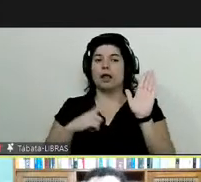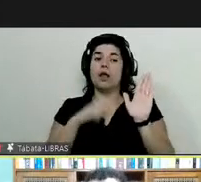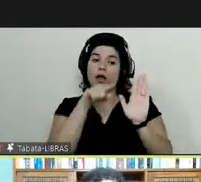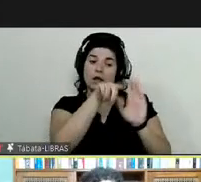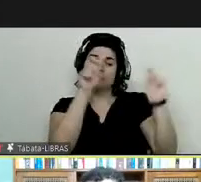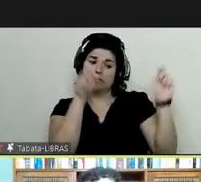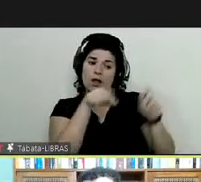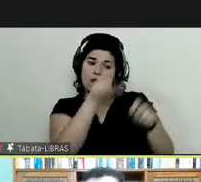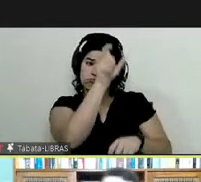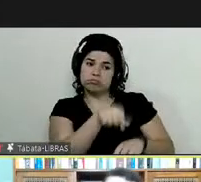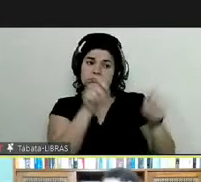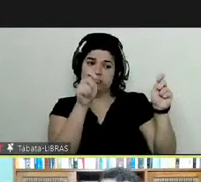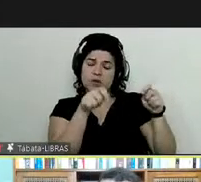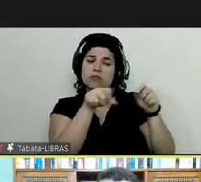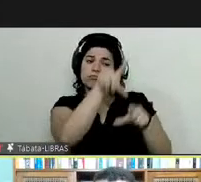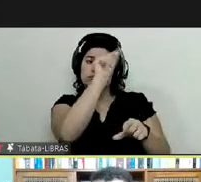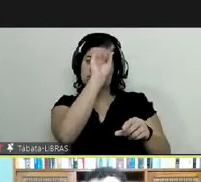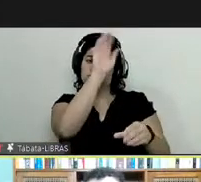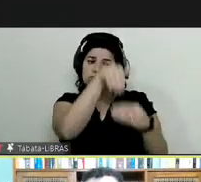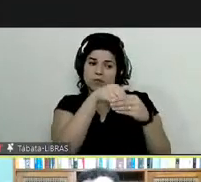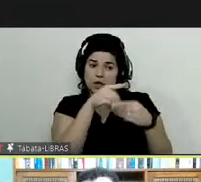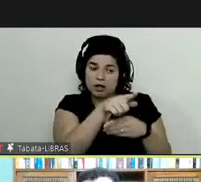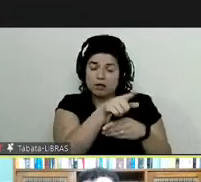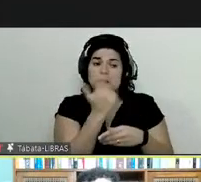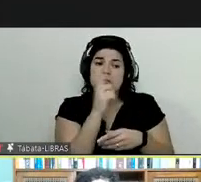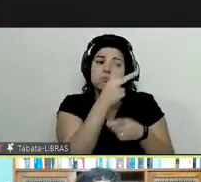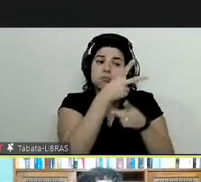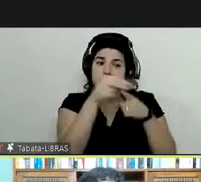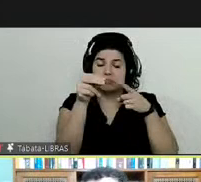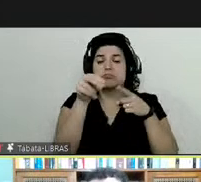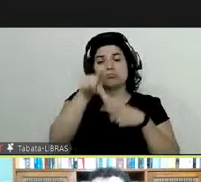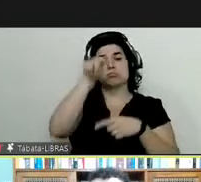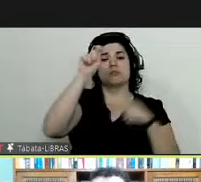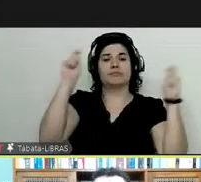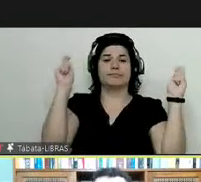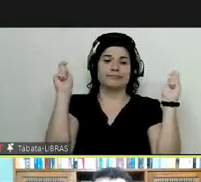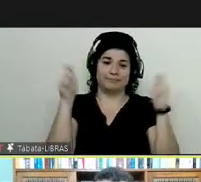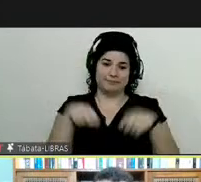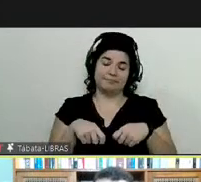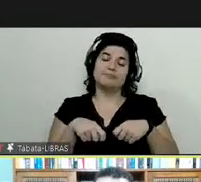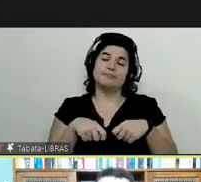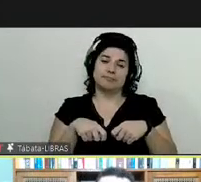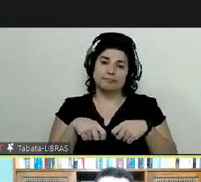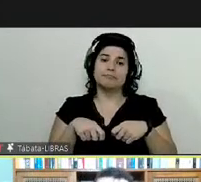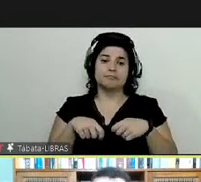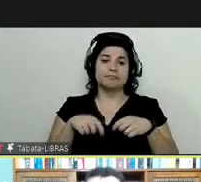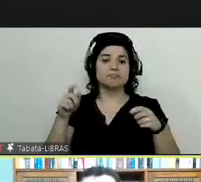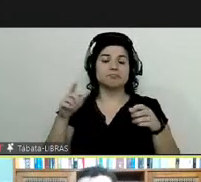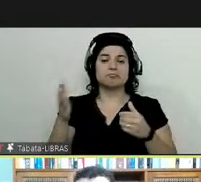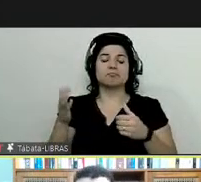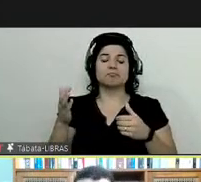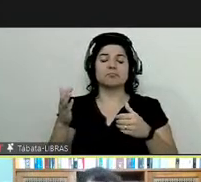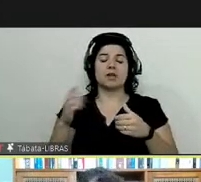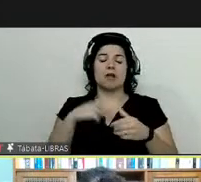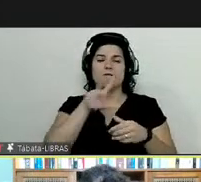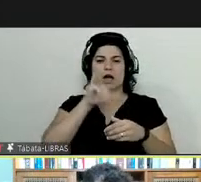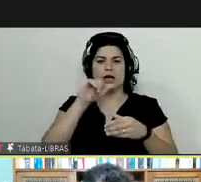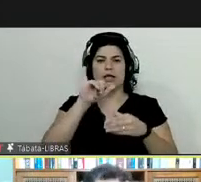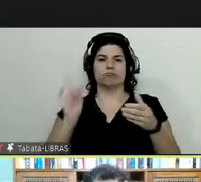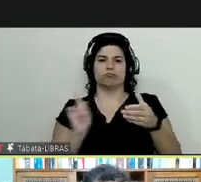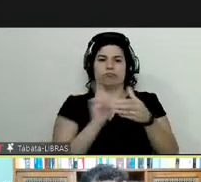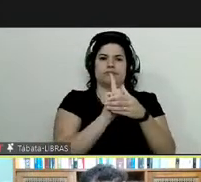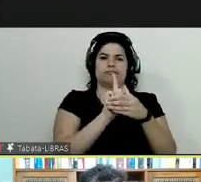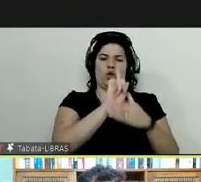dizer olha Fulano pode ser candidato e portanto se ele for votado ele pode ser né E se for votado se for eleito ele assume o governo